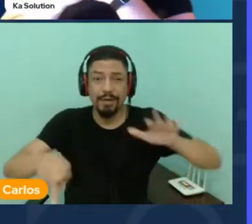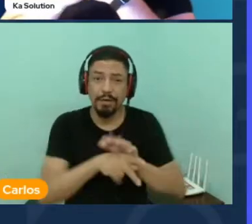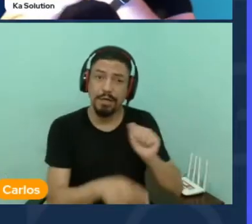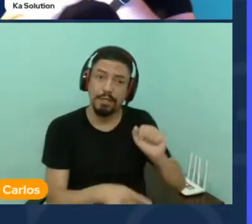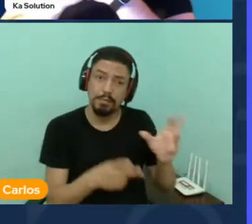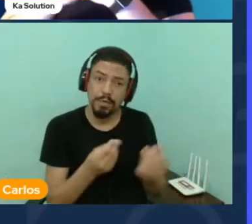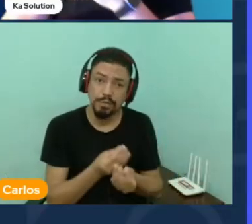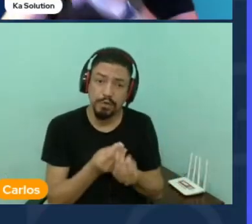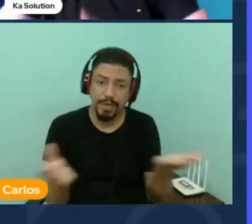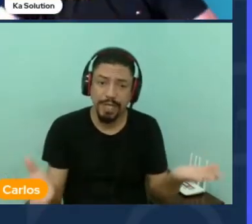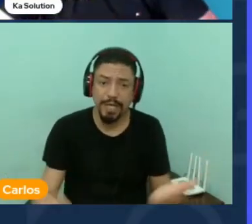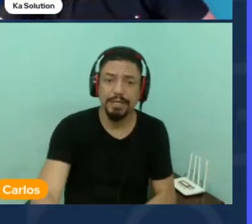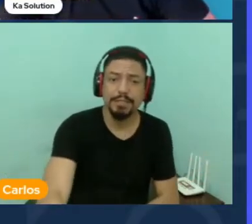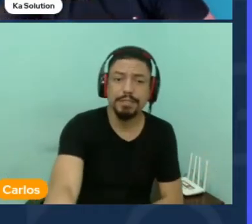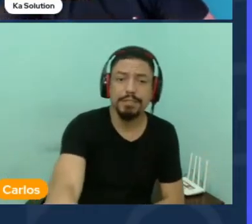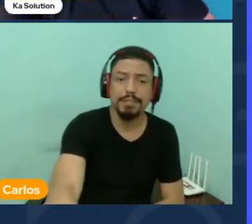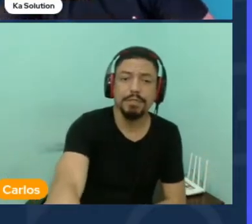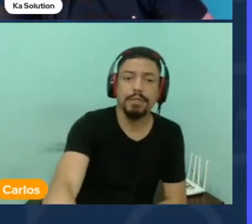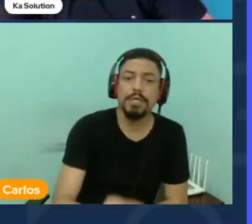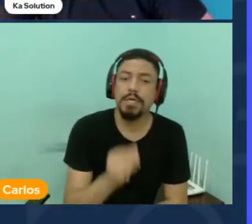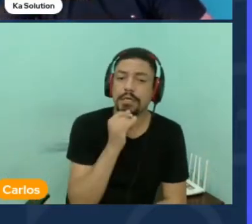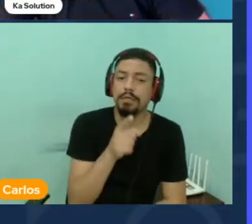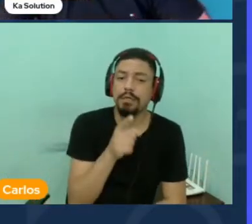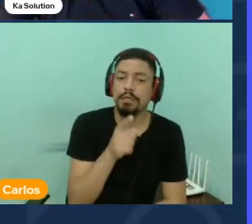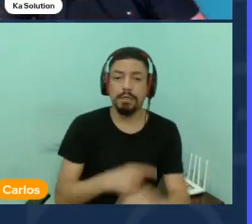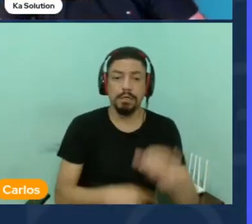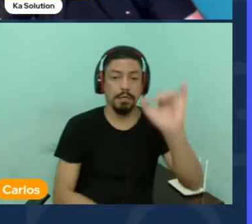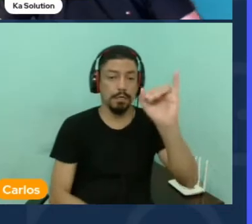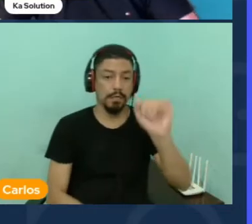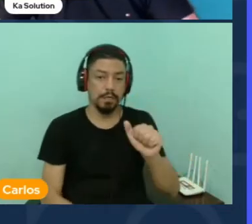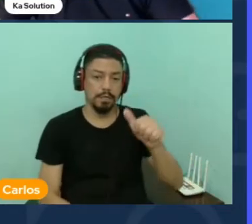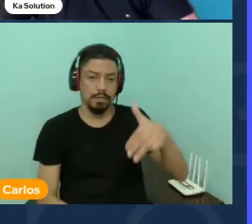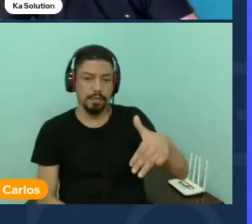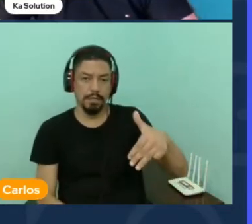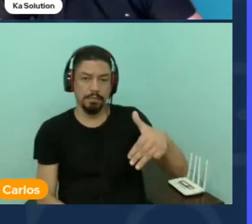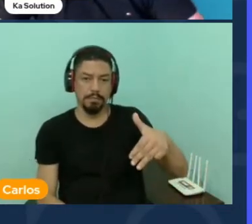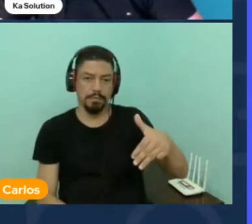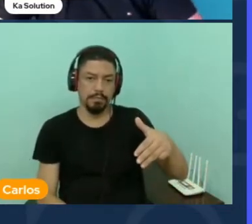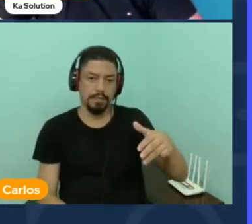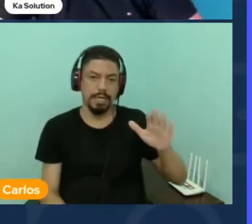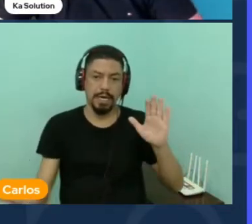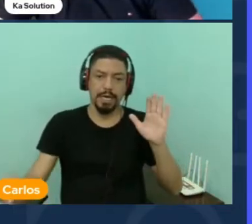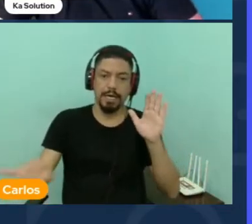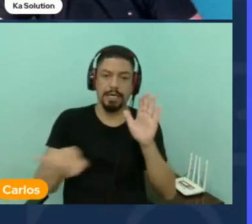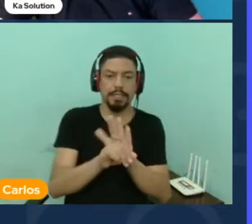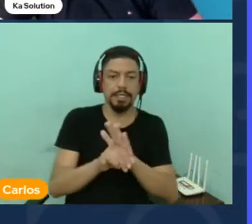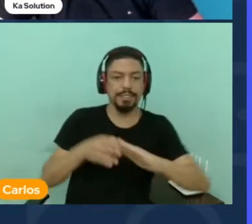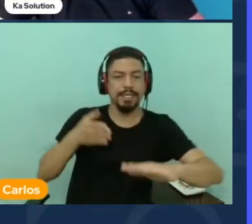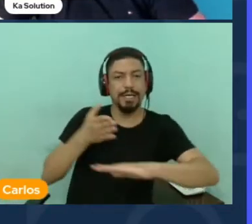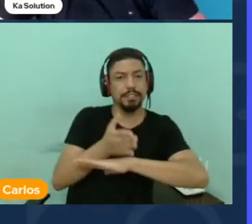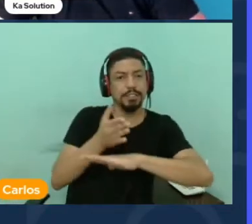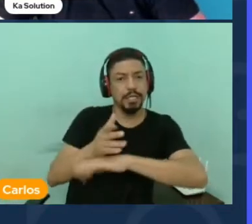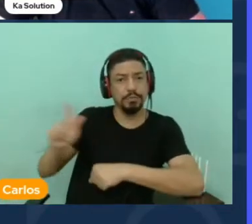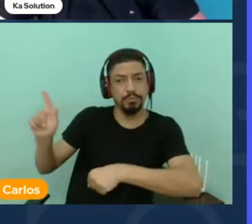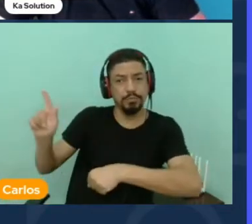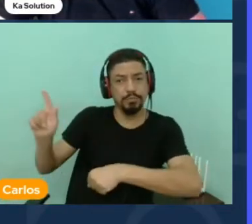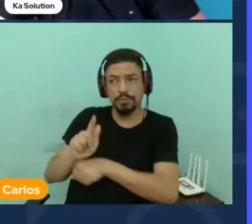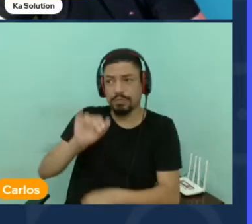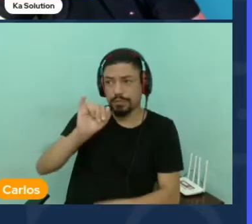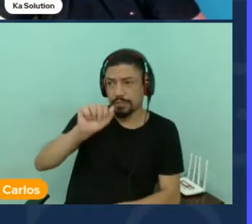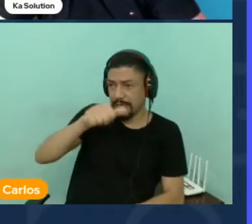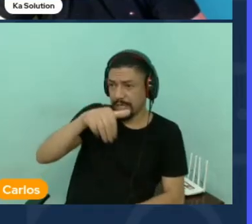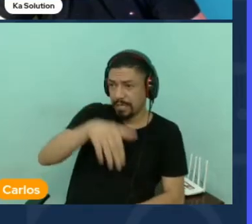mim. Por exemplo, o IAM, o Identity and Access Management, que é um serviço de controle